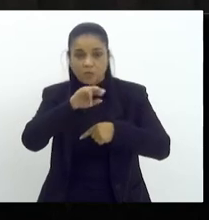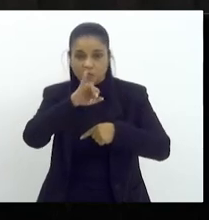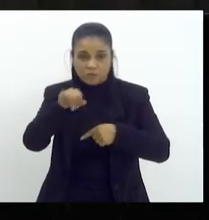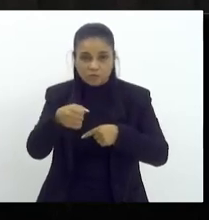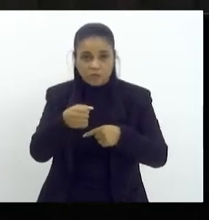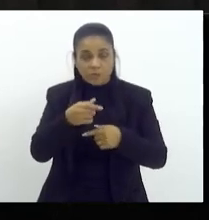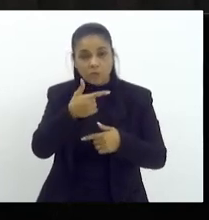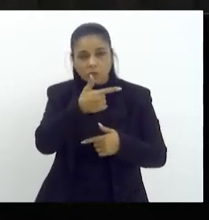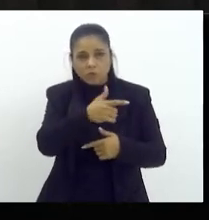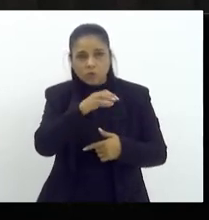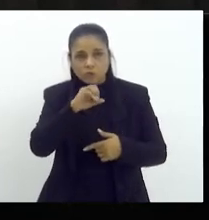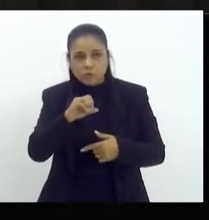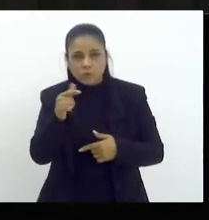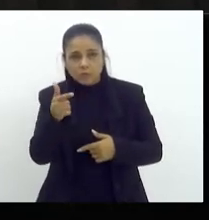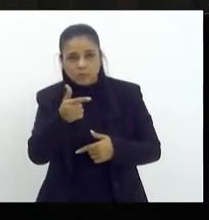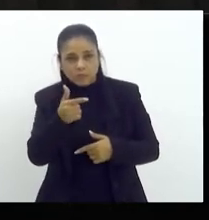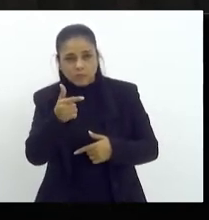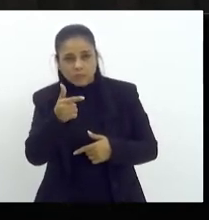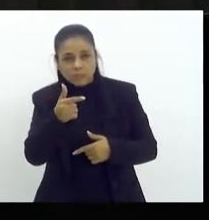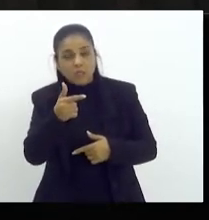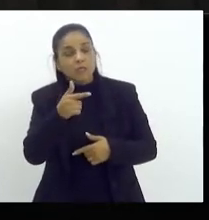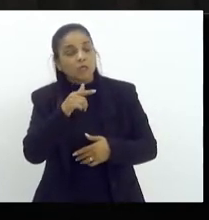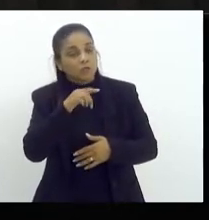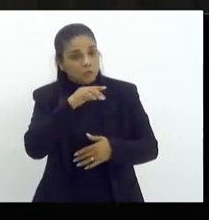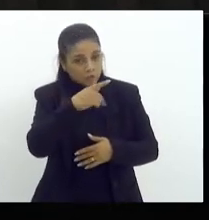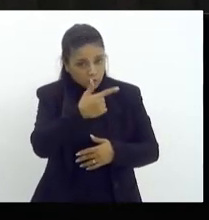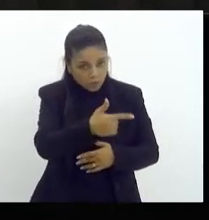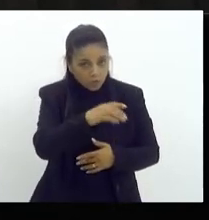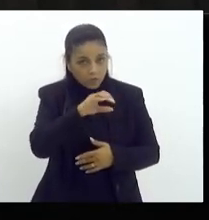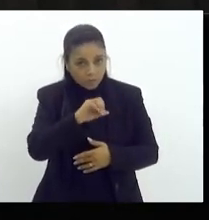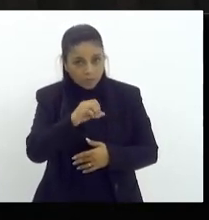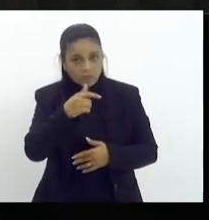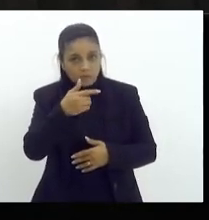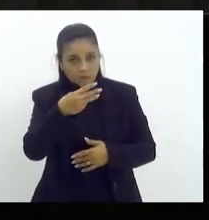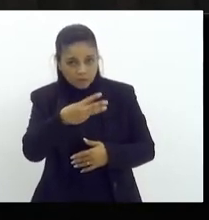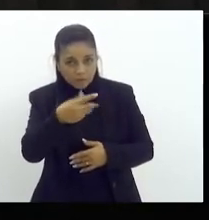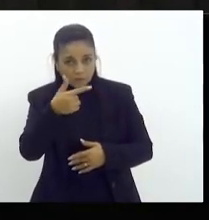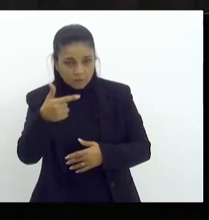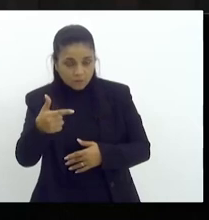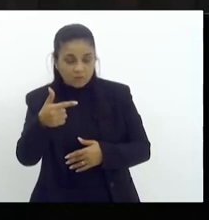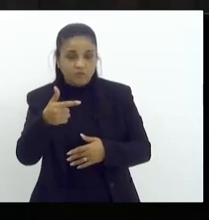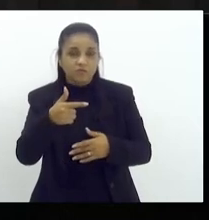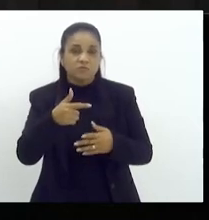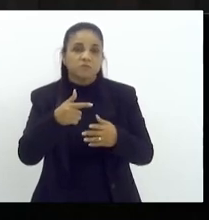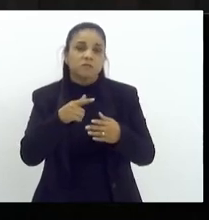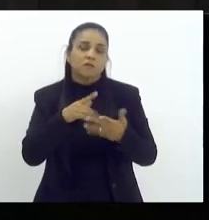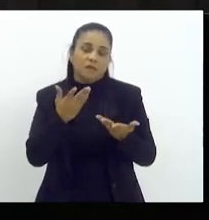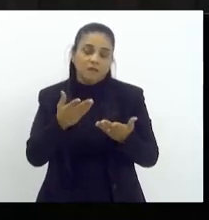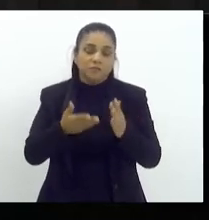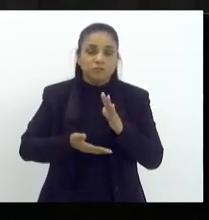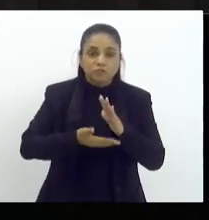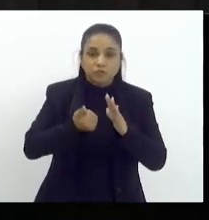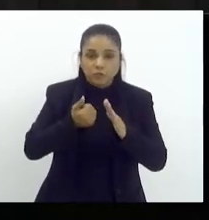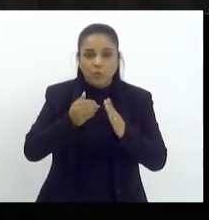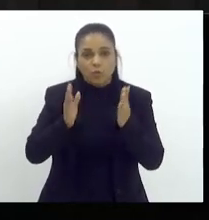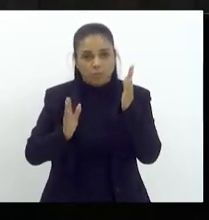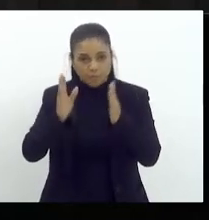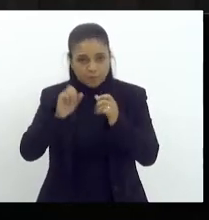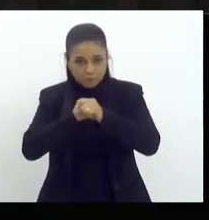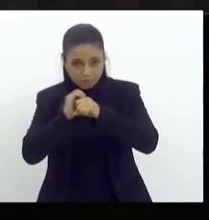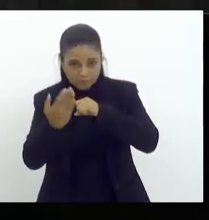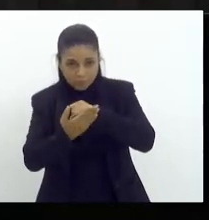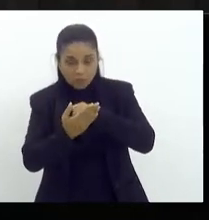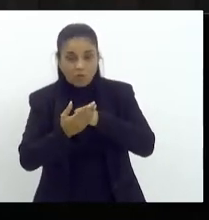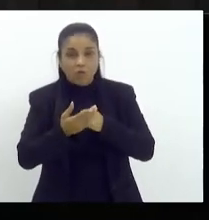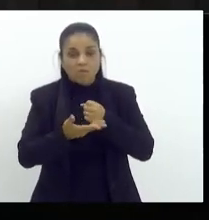2032 e retirou a condicionante da pandemia da covid-19 né bem como atualizou o valor